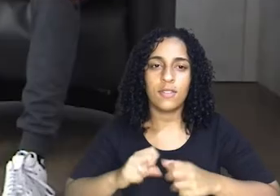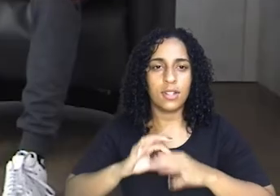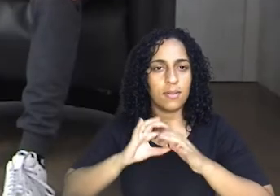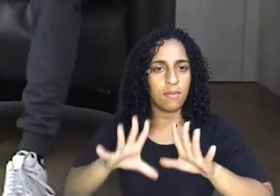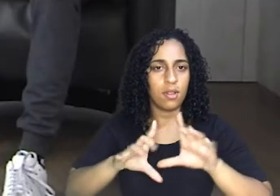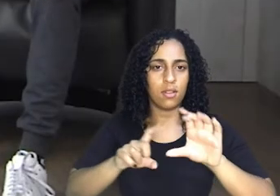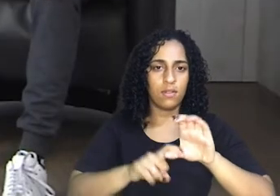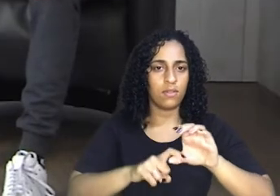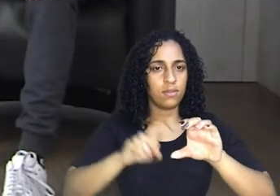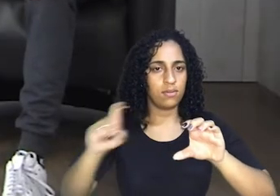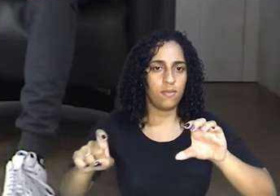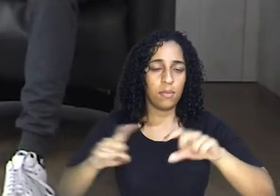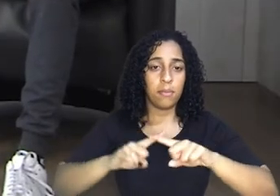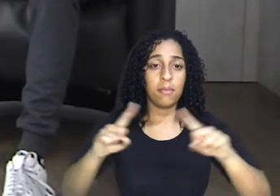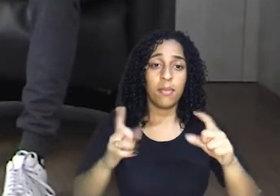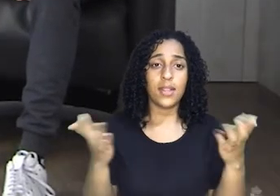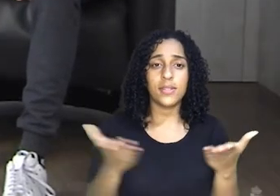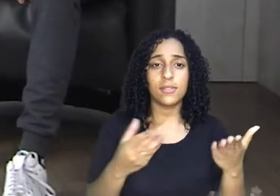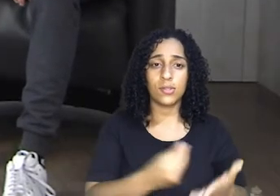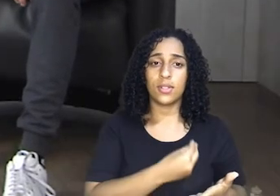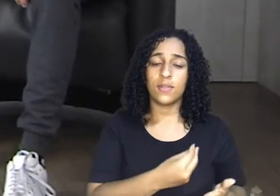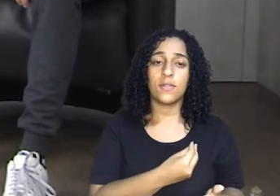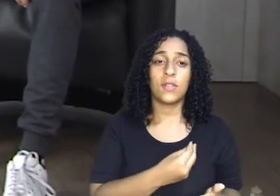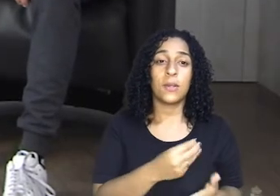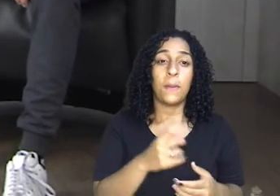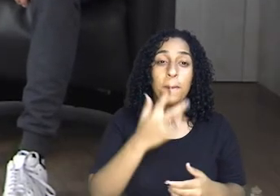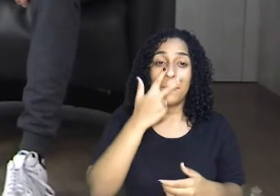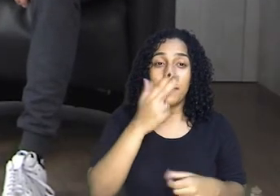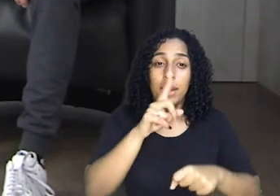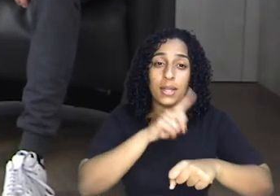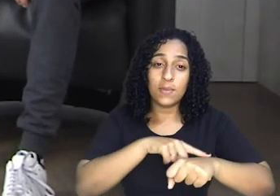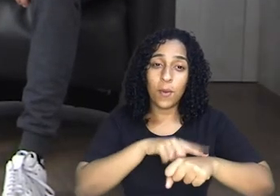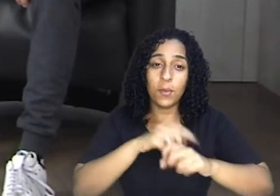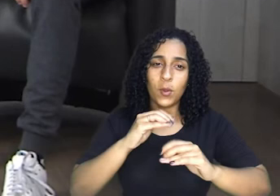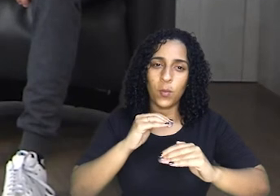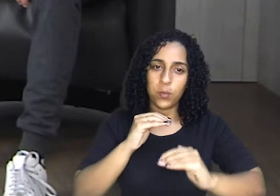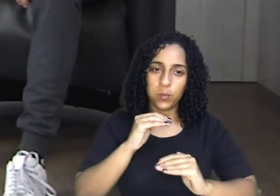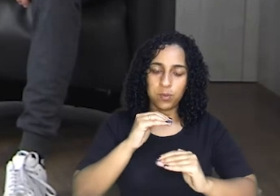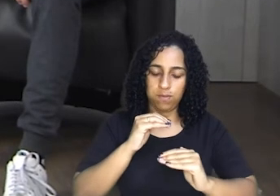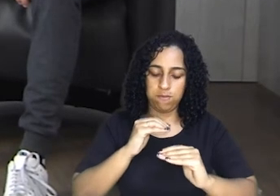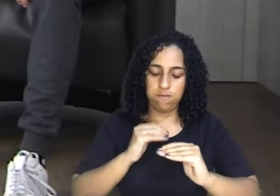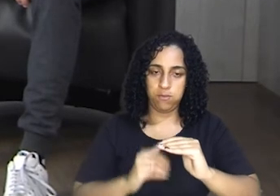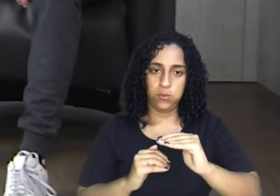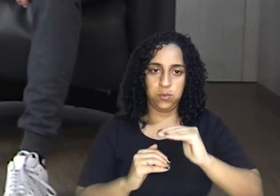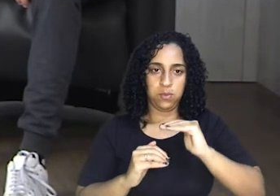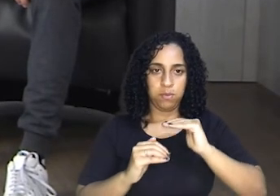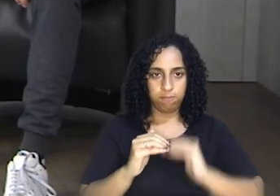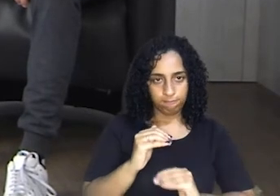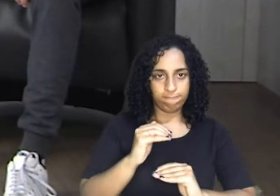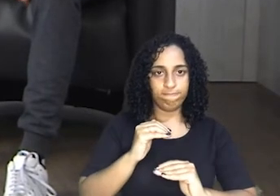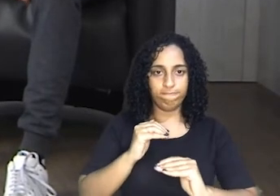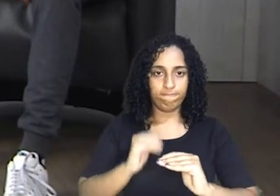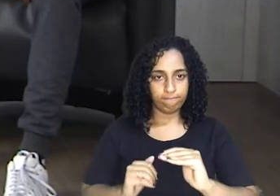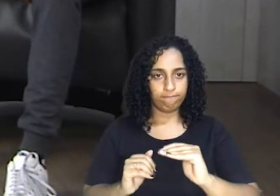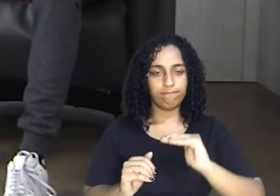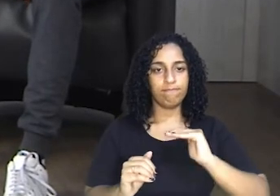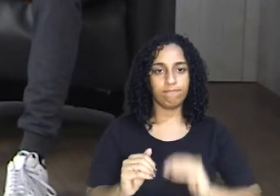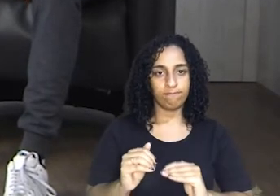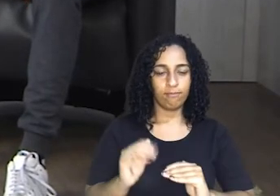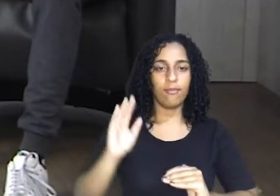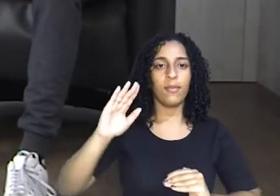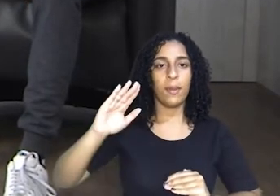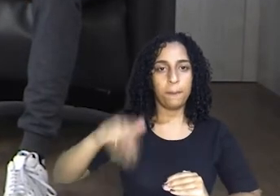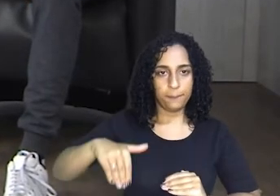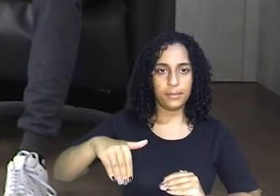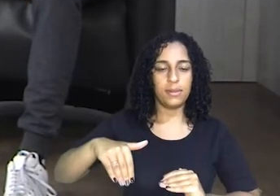essa só que nós estamos vivendo em um período de retrocesso nisso em relação ao nosso governo as